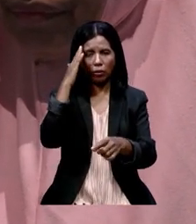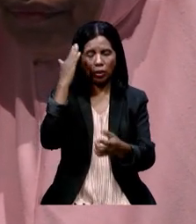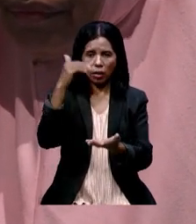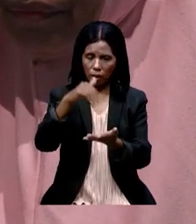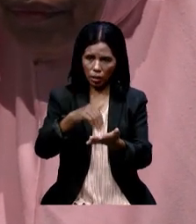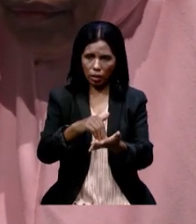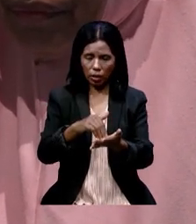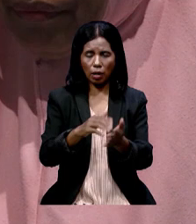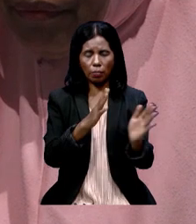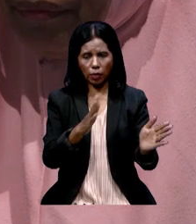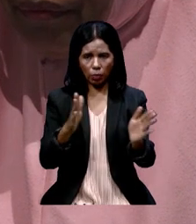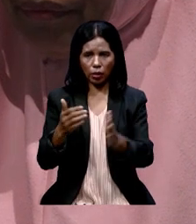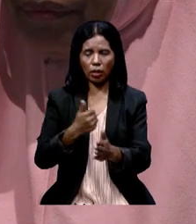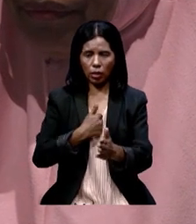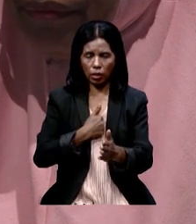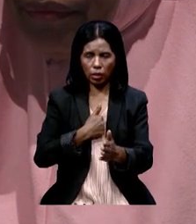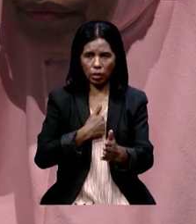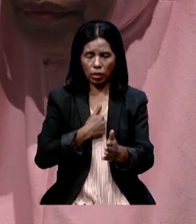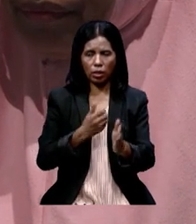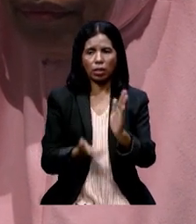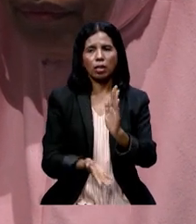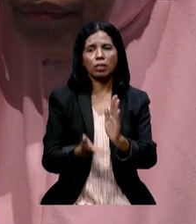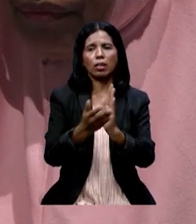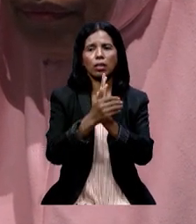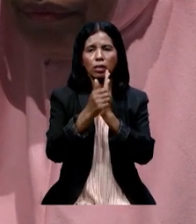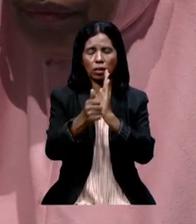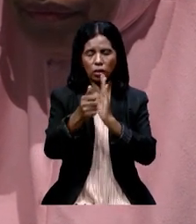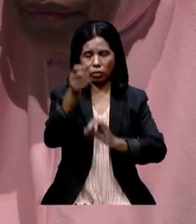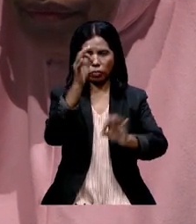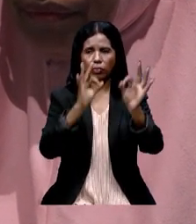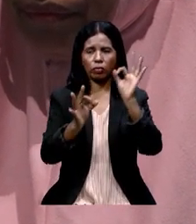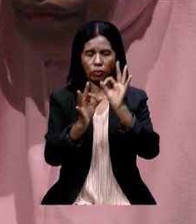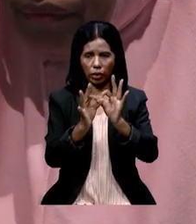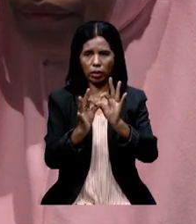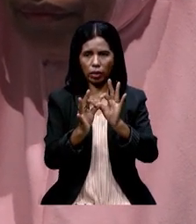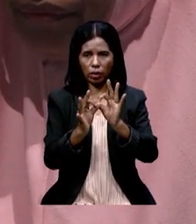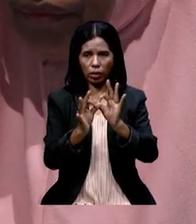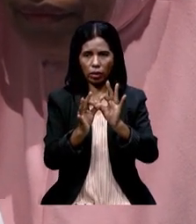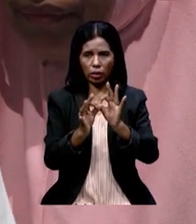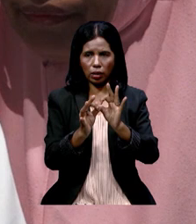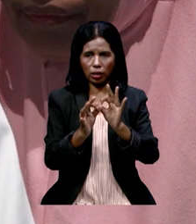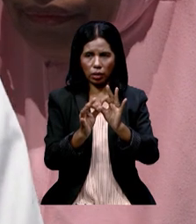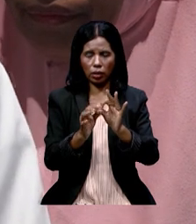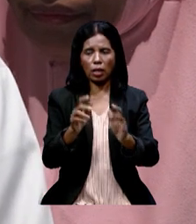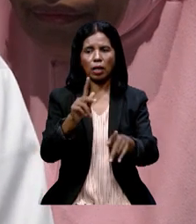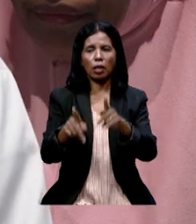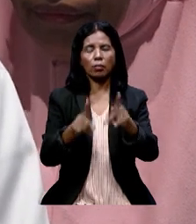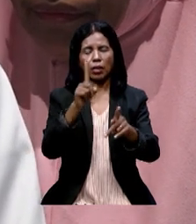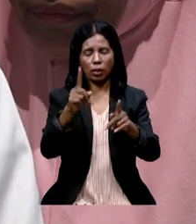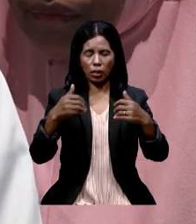ne perparaan hatu hakas hasae kapasidade fe ne duni se ema ida iha fe